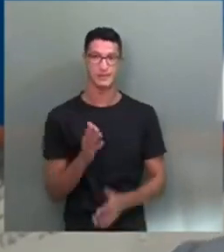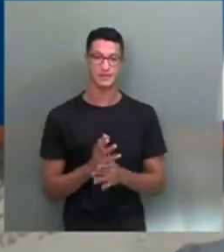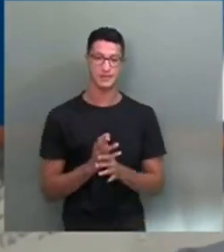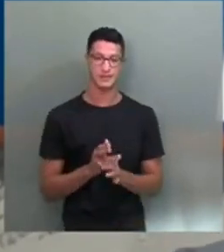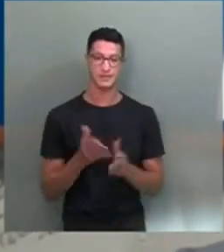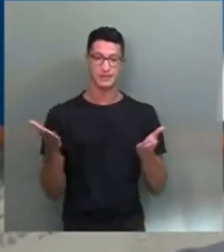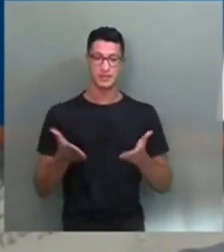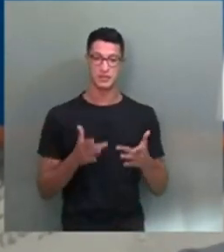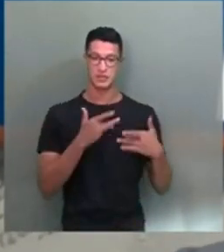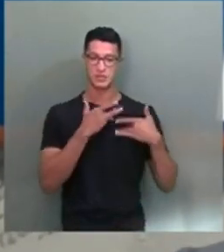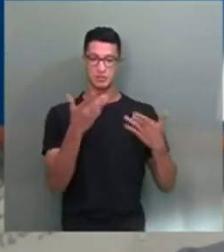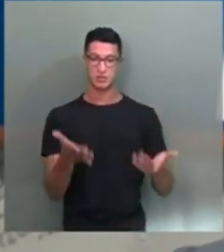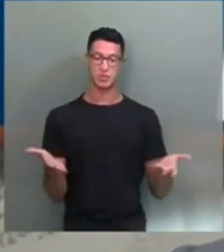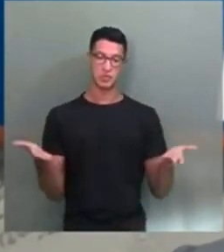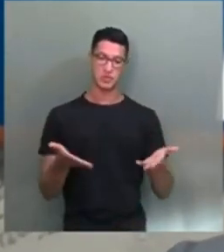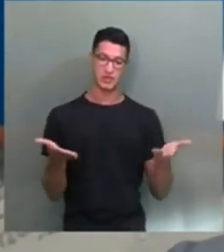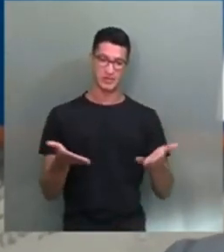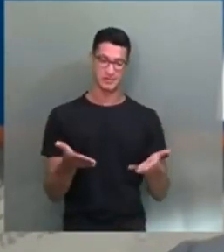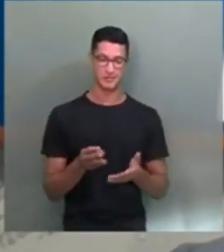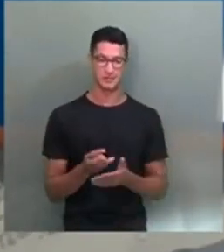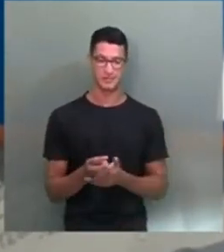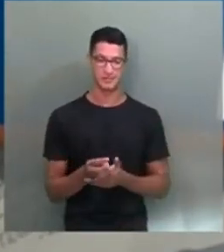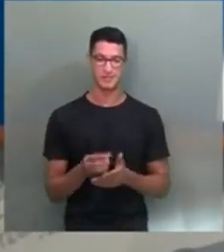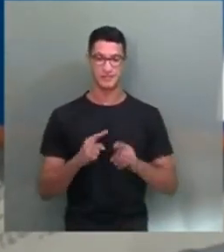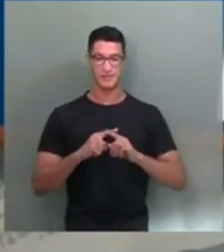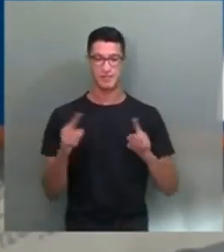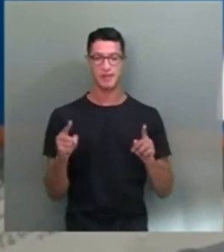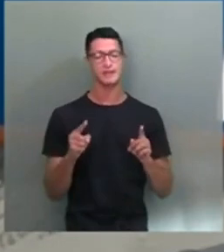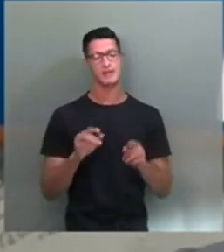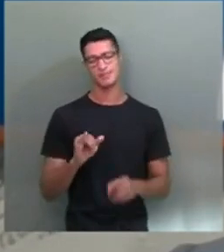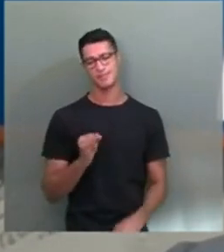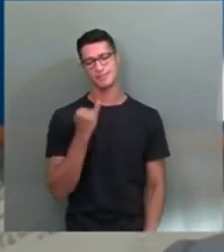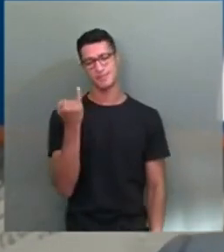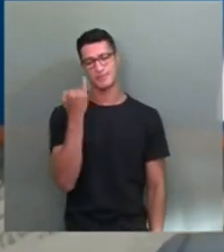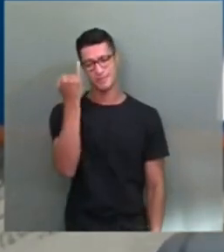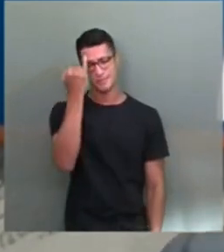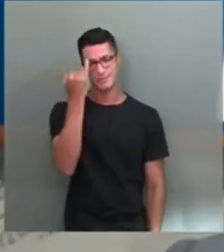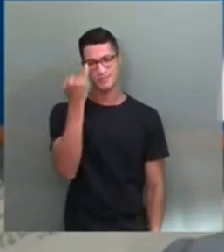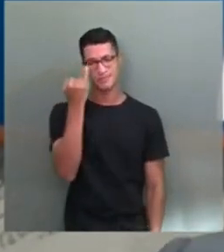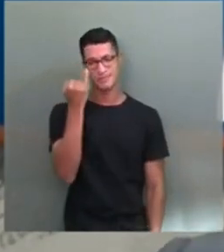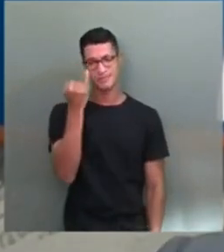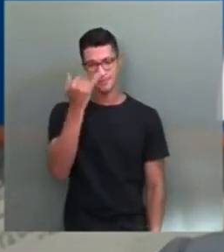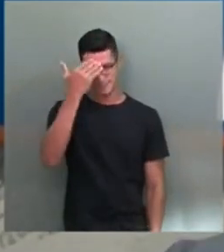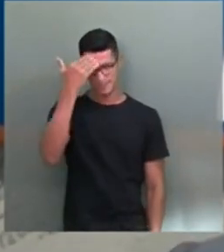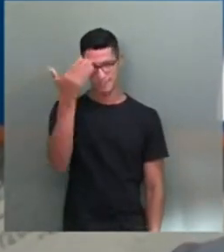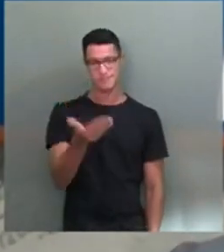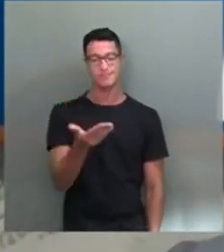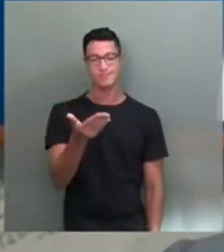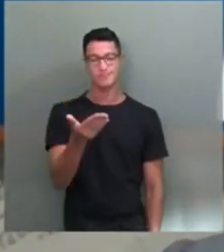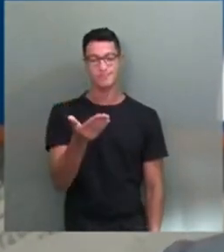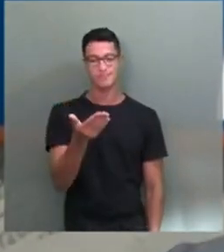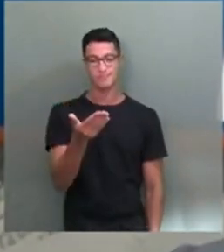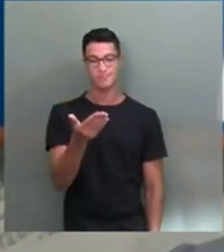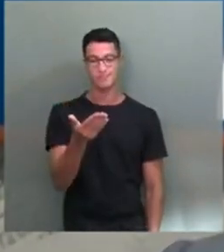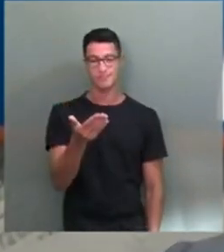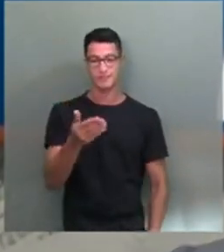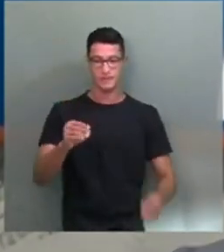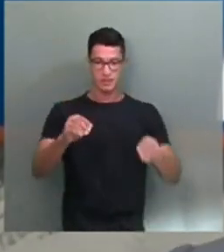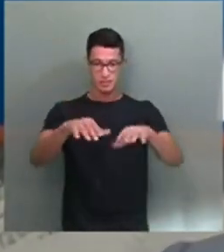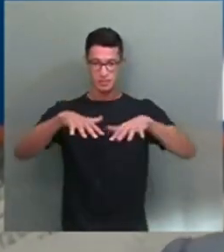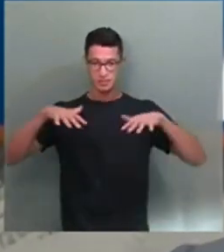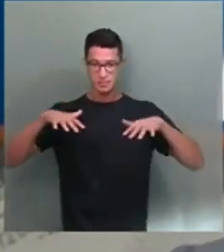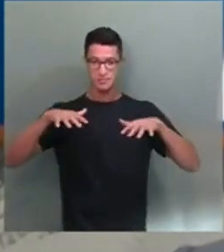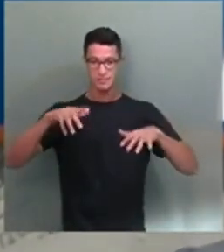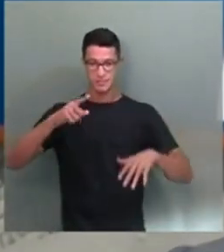nos prestigiam nesse momento. Mas é indispensável agradecer a audiência que